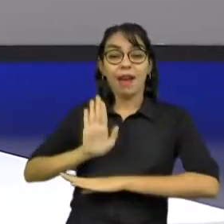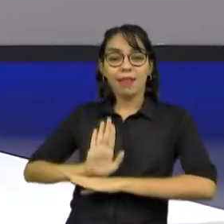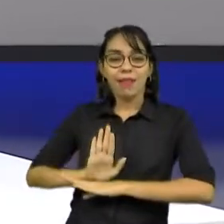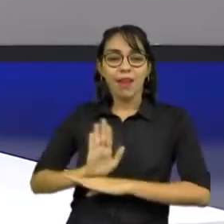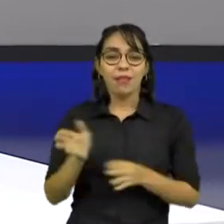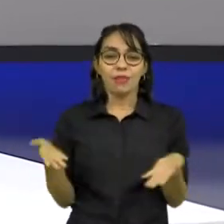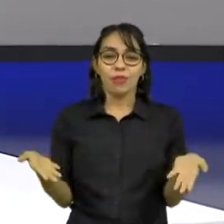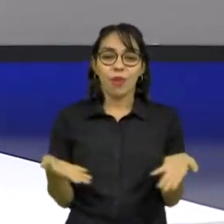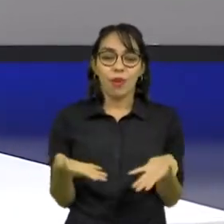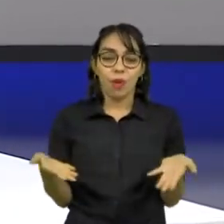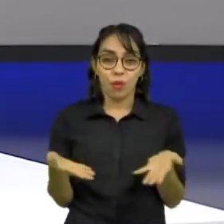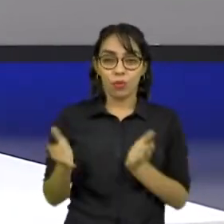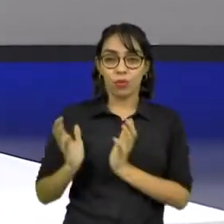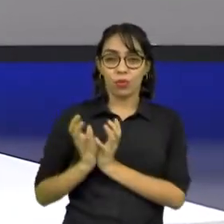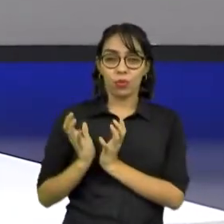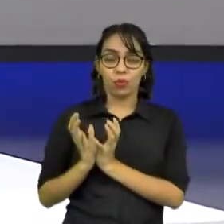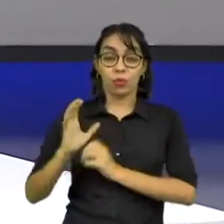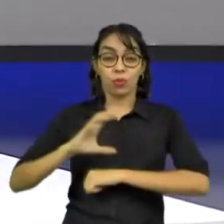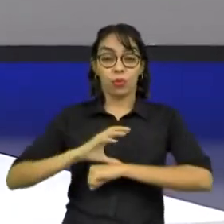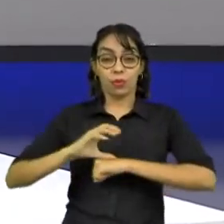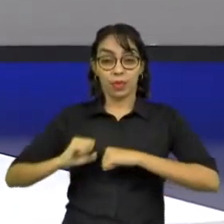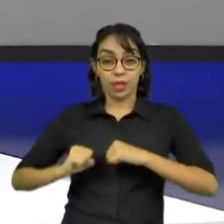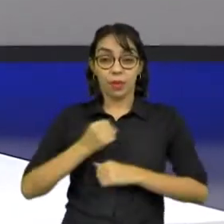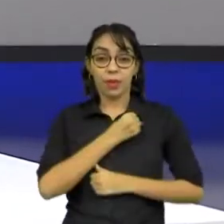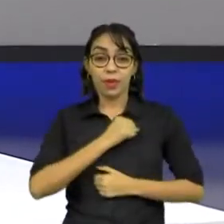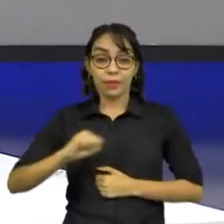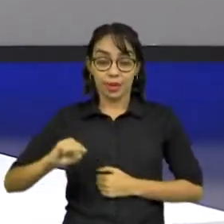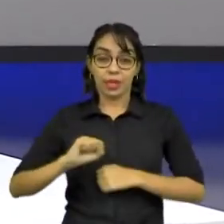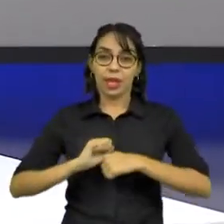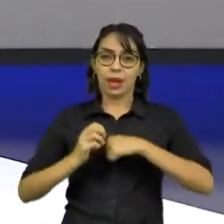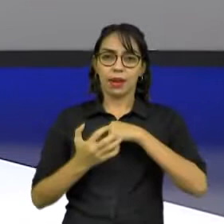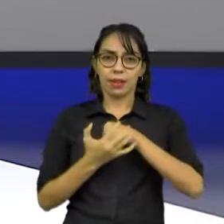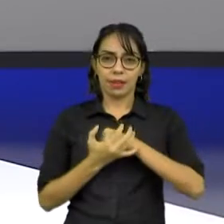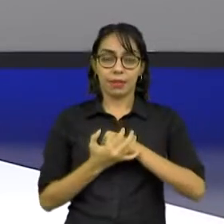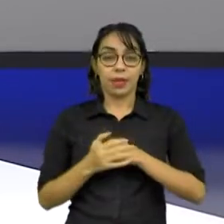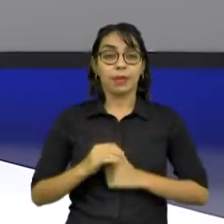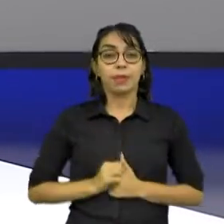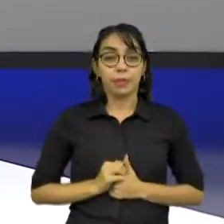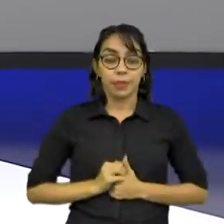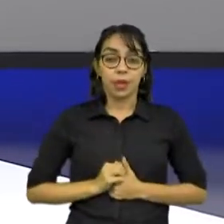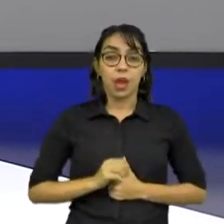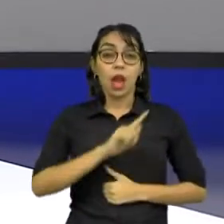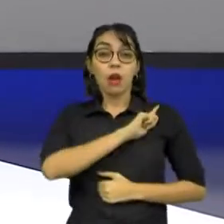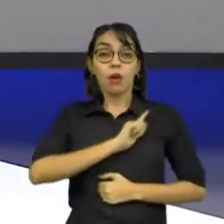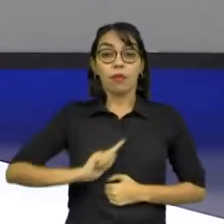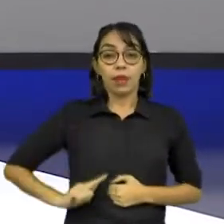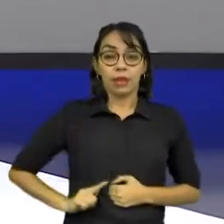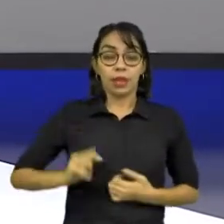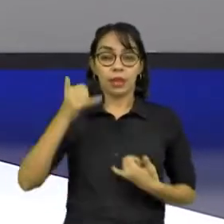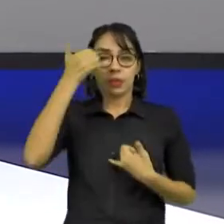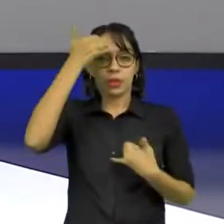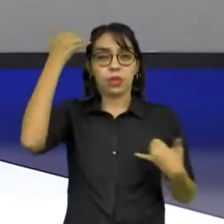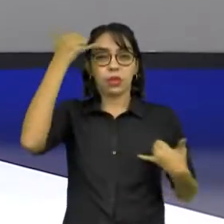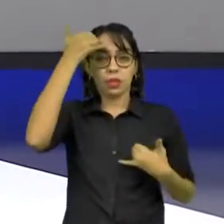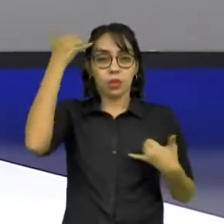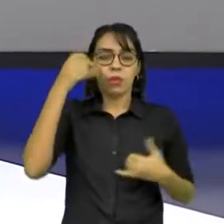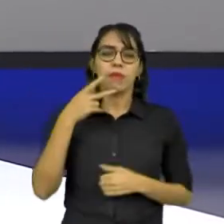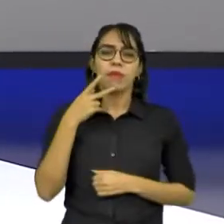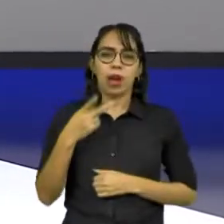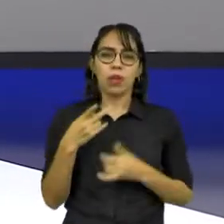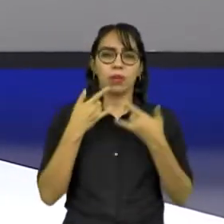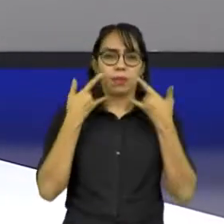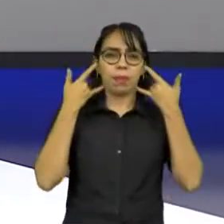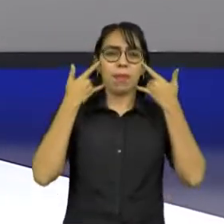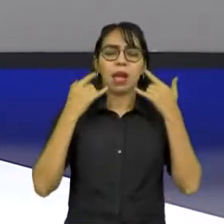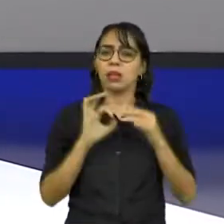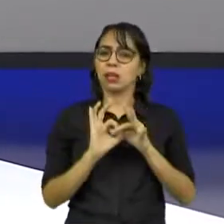de Enfrentamento à Pandemia, a governadora do Ceará, Isolda Sela, decidiu manter a desobrigatoriedade do